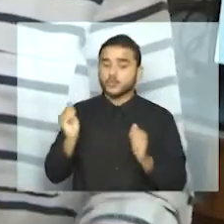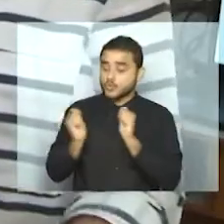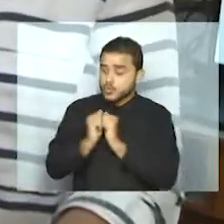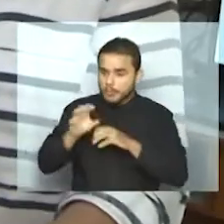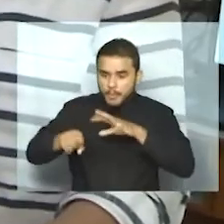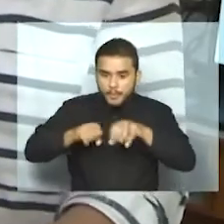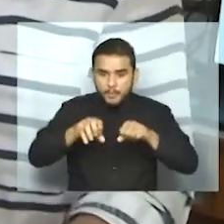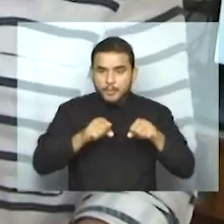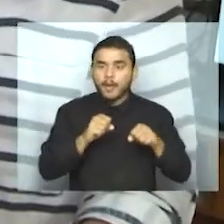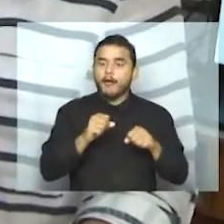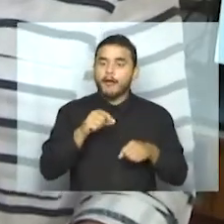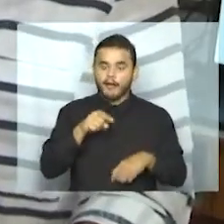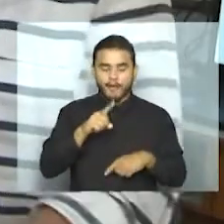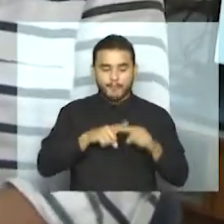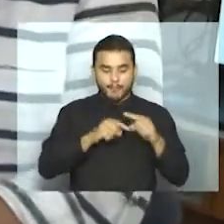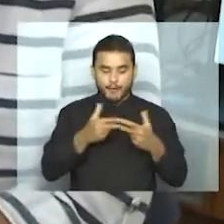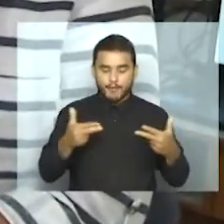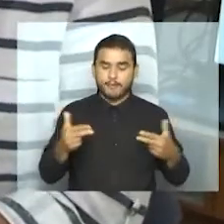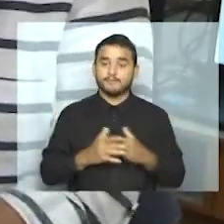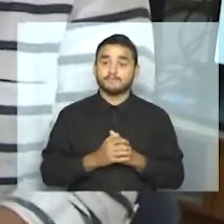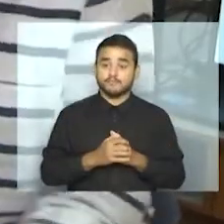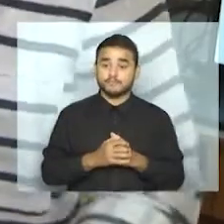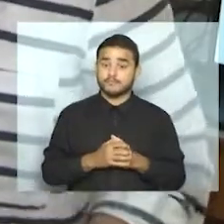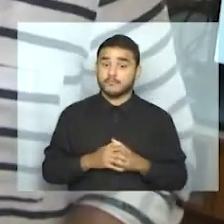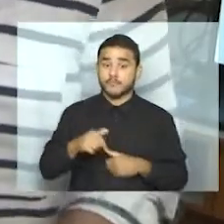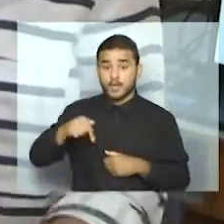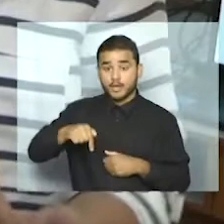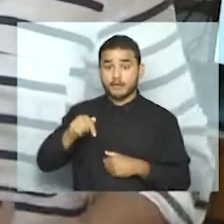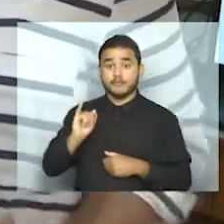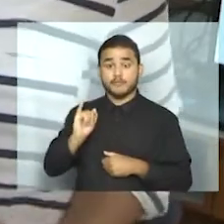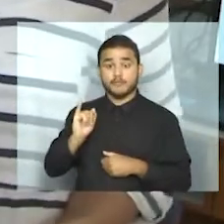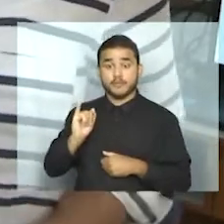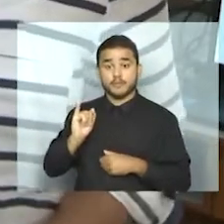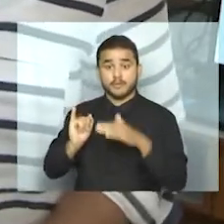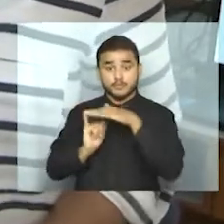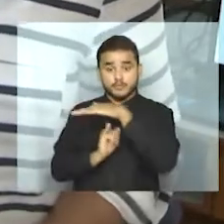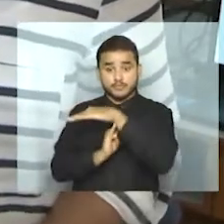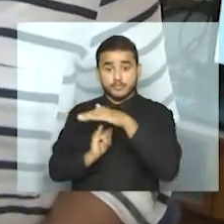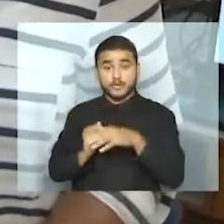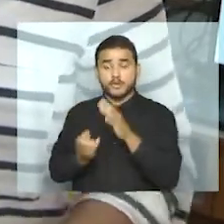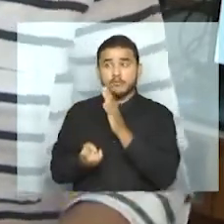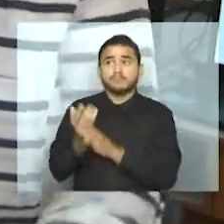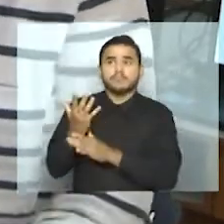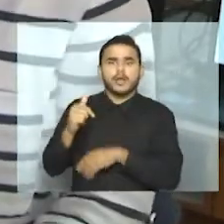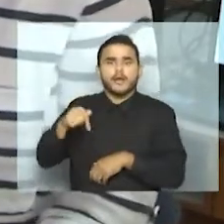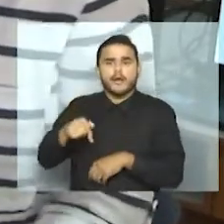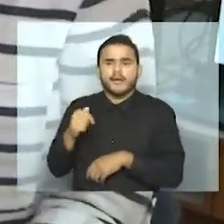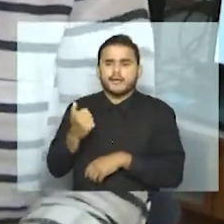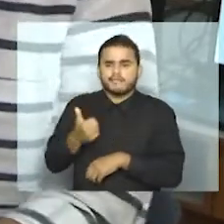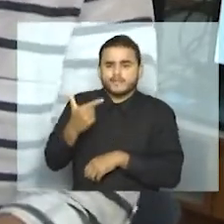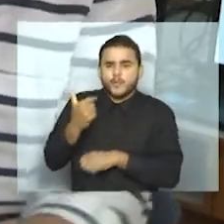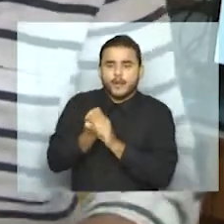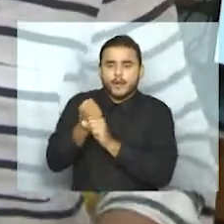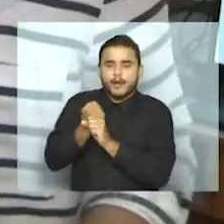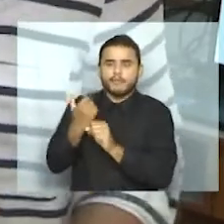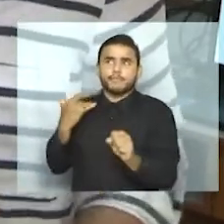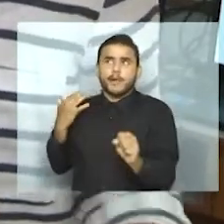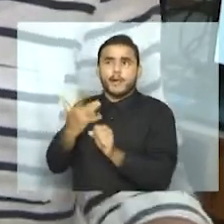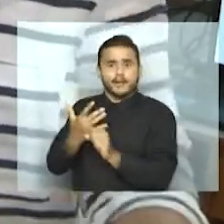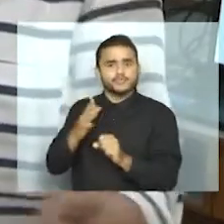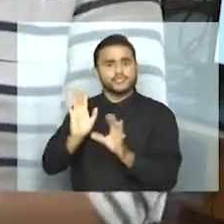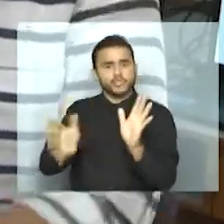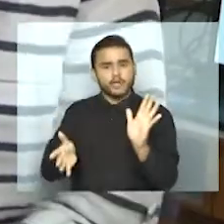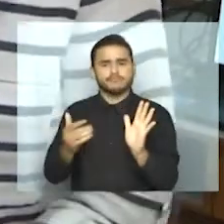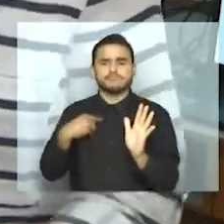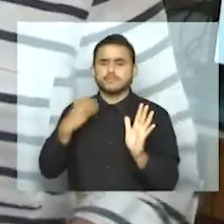As atividades são realizadas no IPOM há 12 anos, desde a criação do Instituto. Aqui são atendidas mais de 500